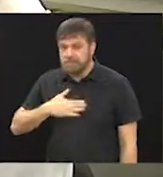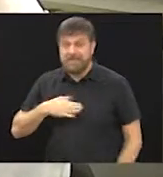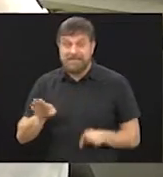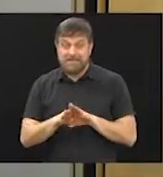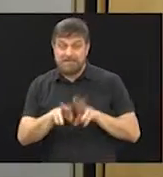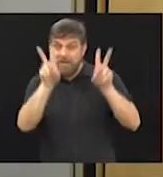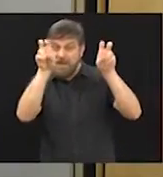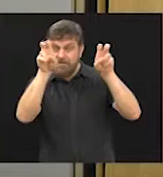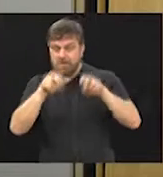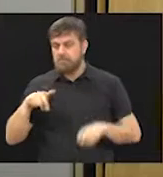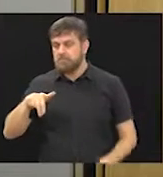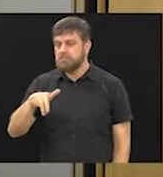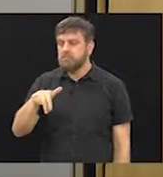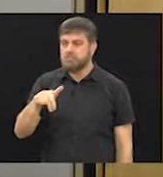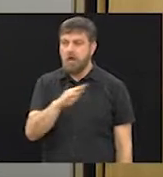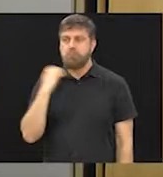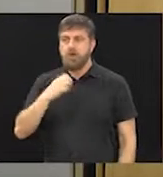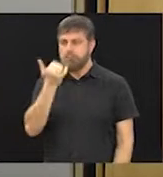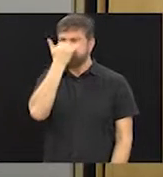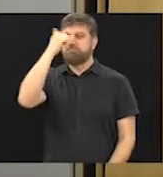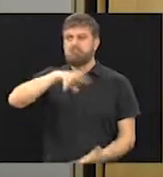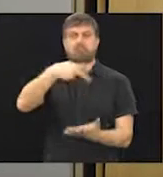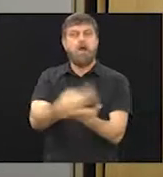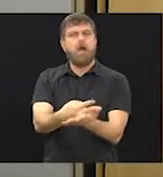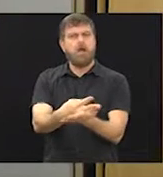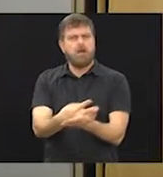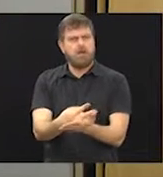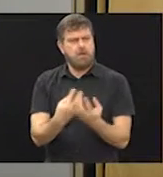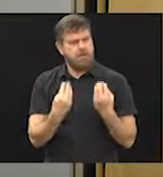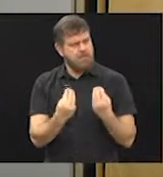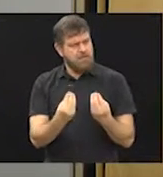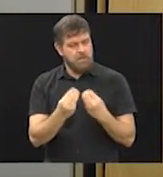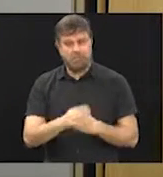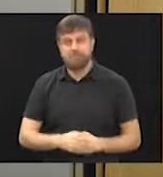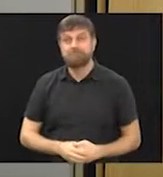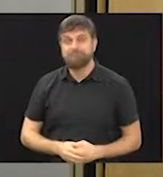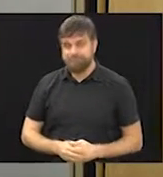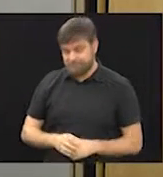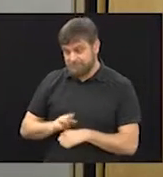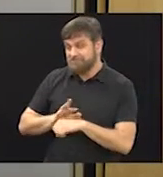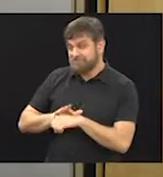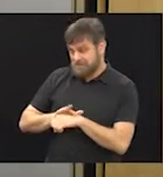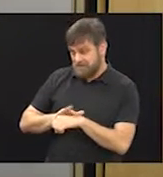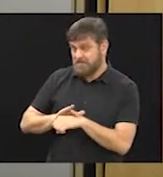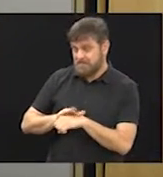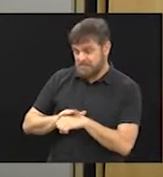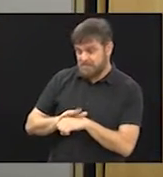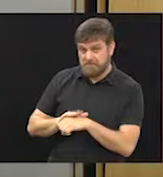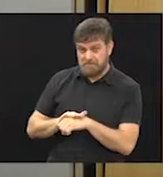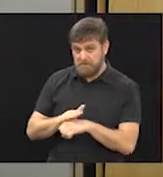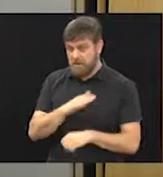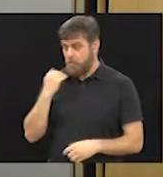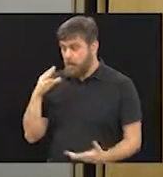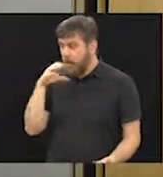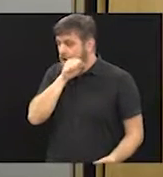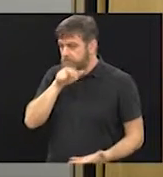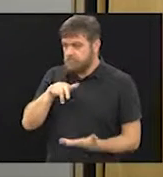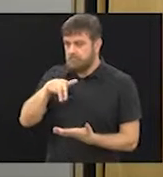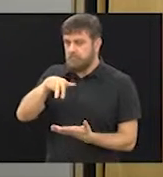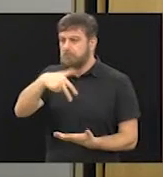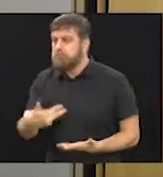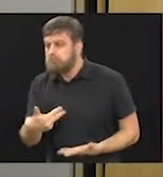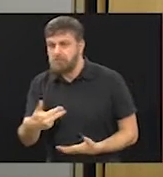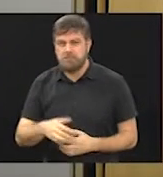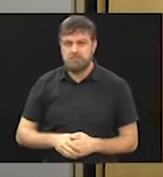súbita? A morte súbita é uma doença, tá, que assim, tem se tornado até